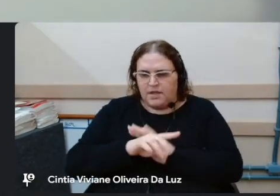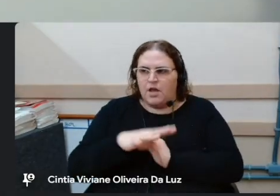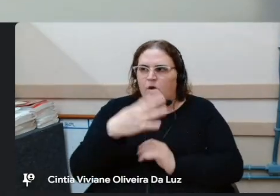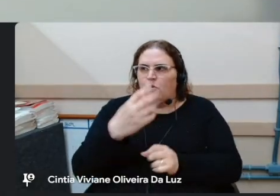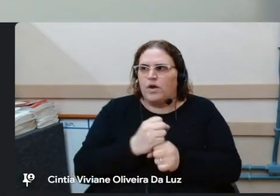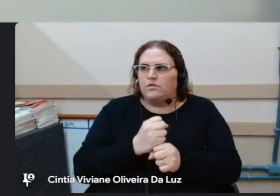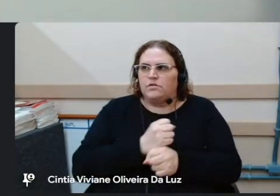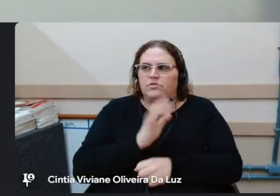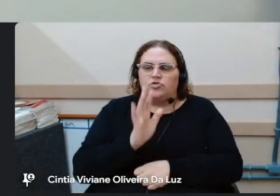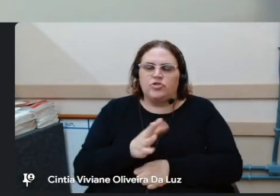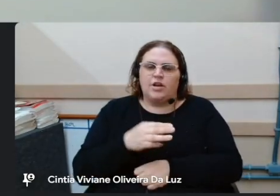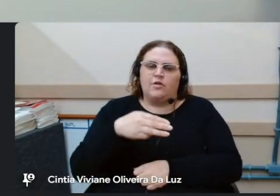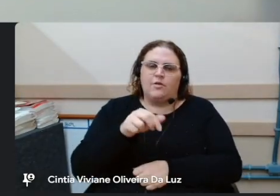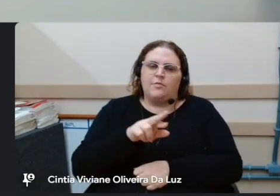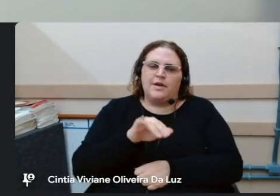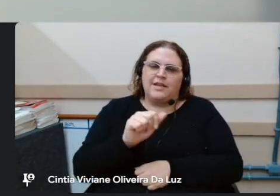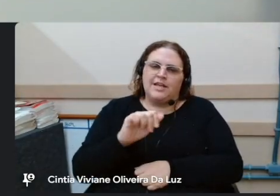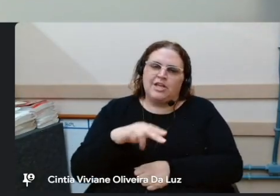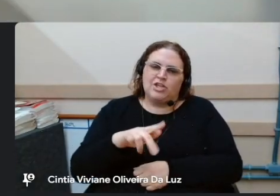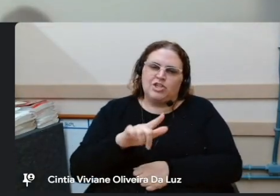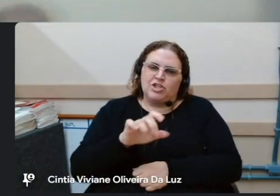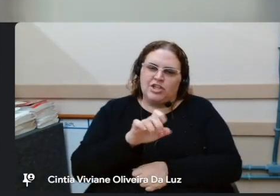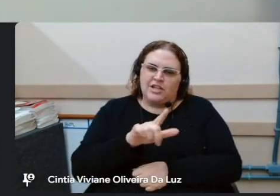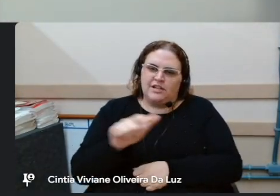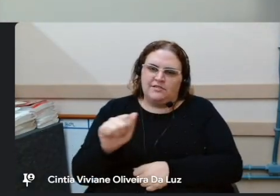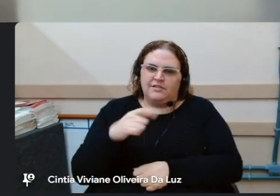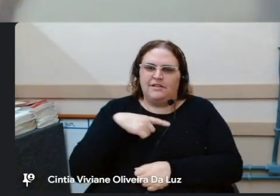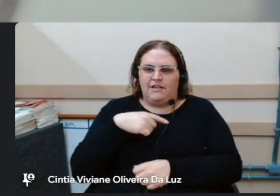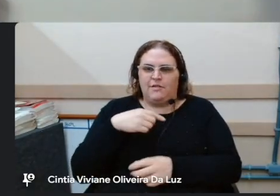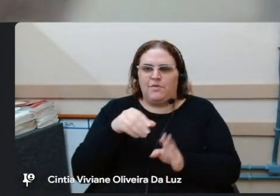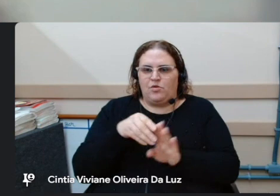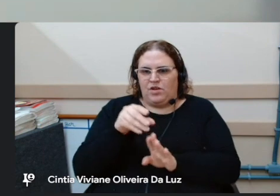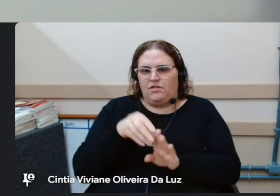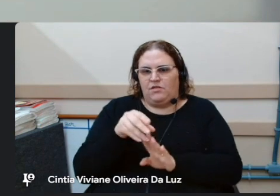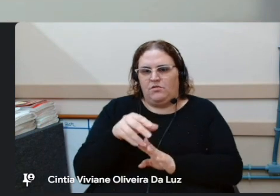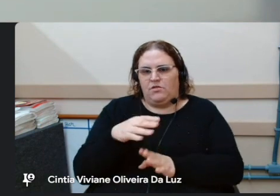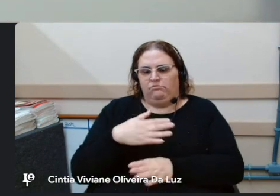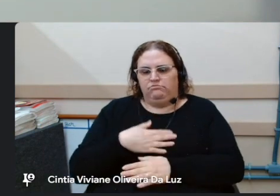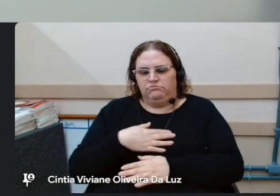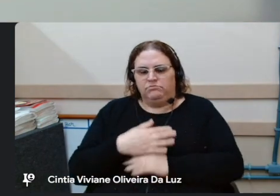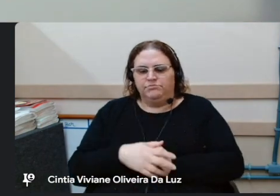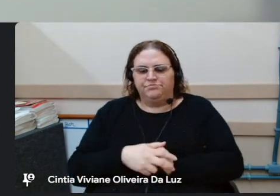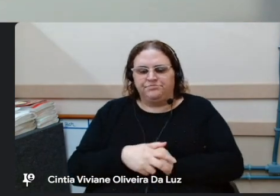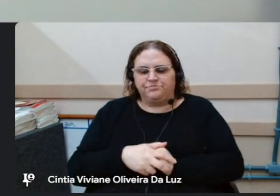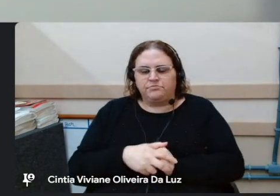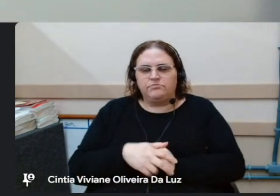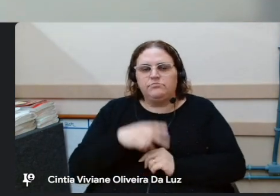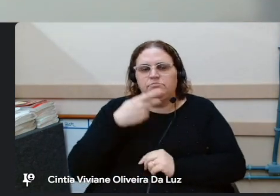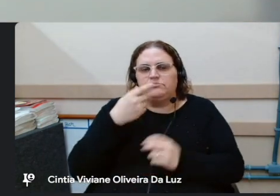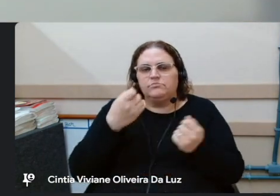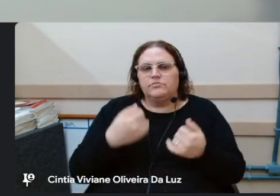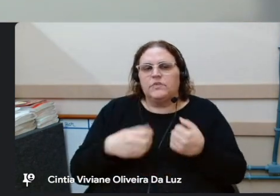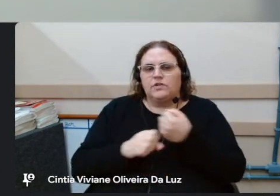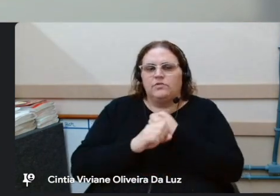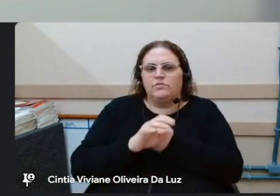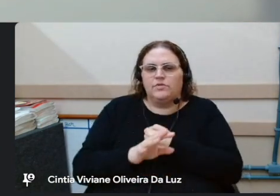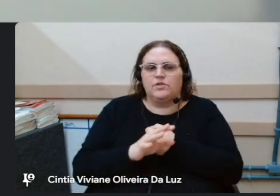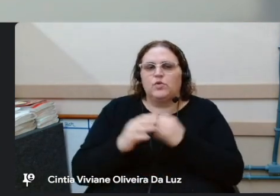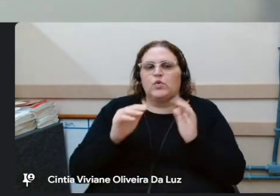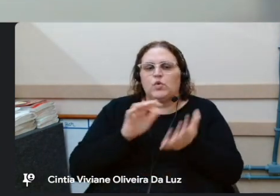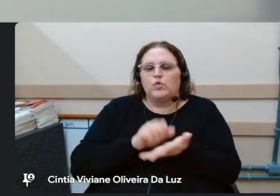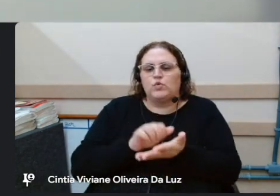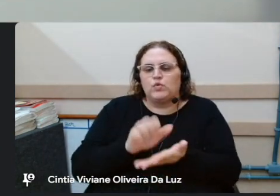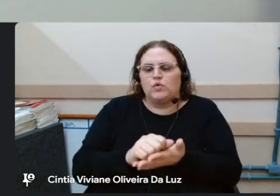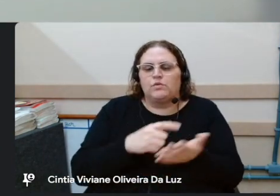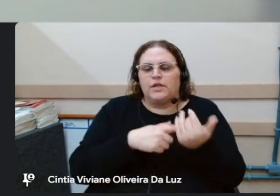projeto de pesquisa há 4 anos já com Maria Ângela temho Maria Ângela como orientadora eh que fala sobre